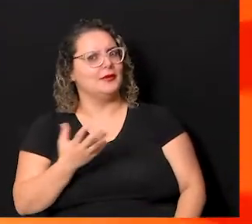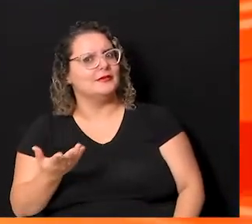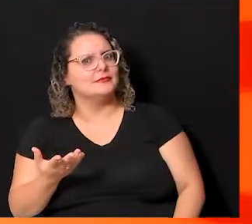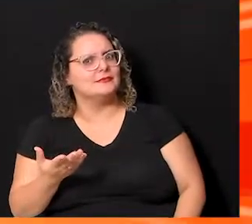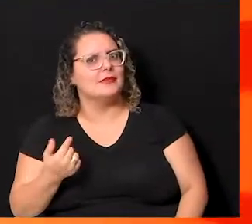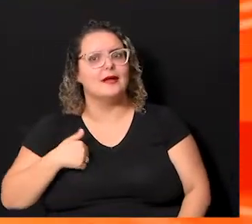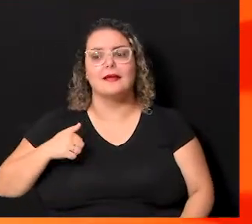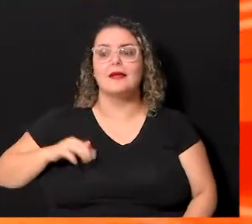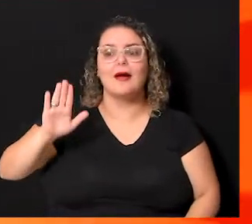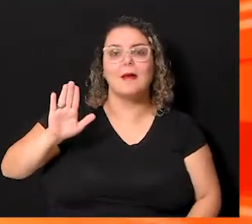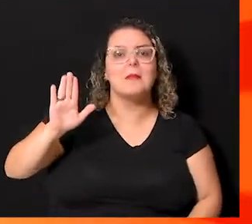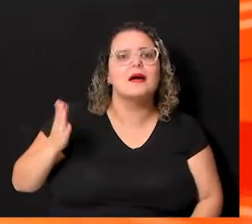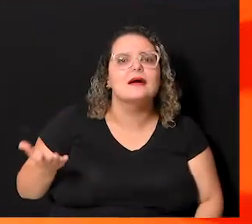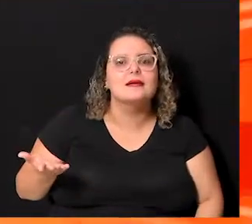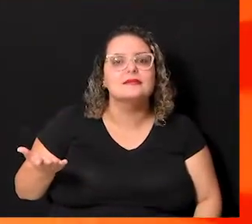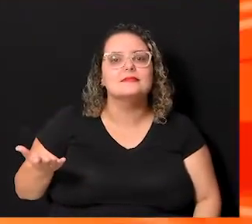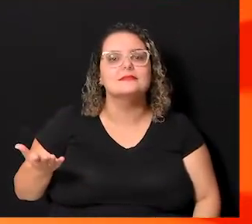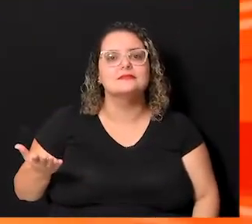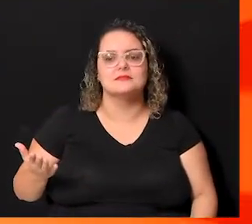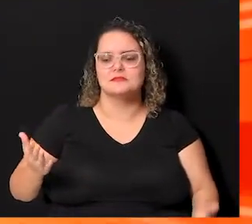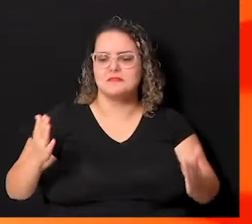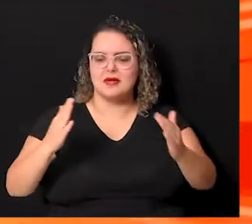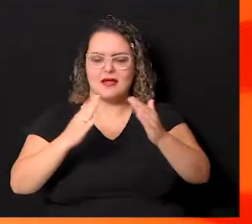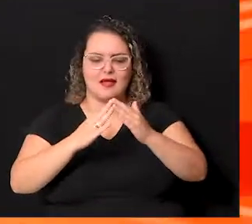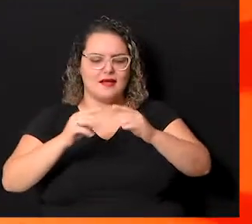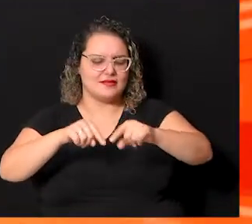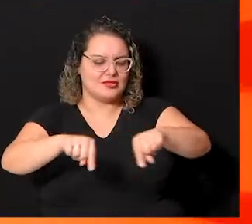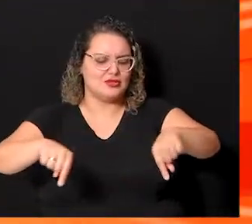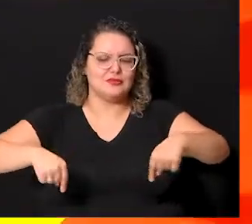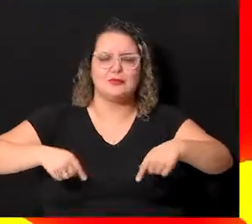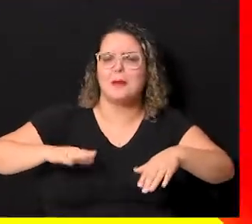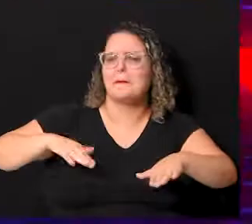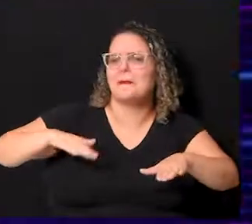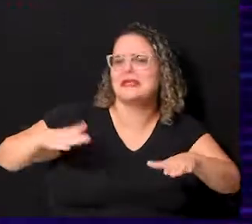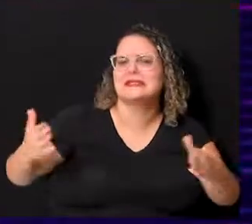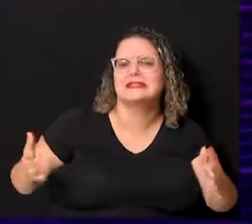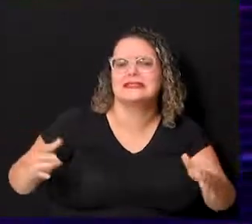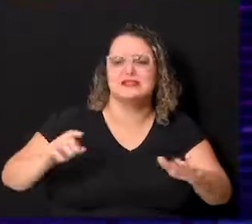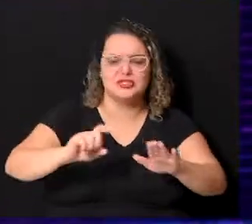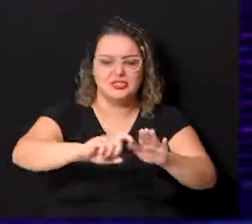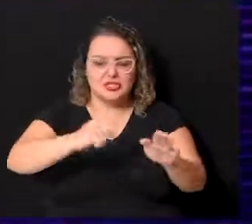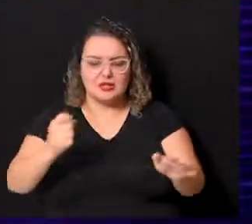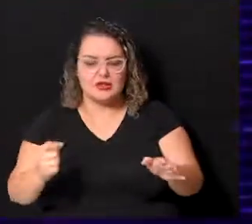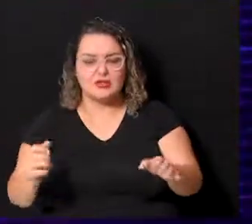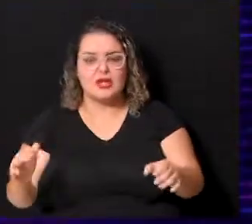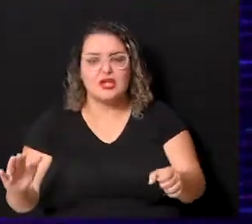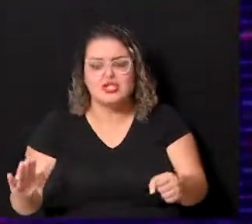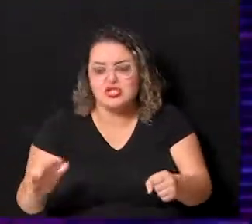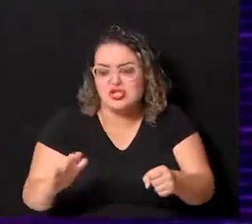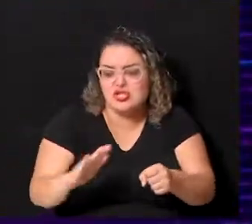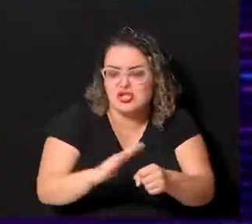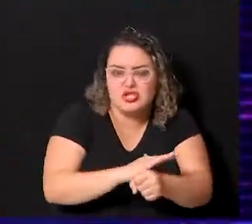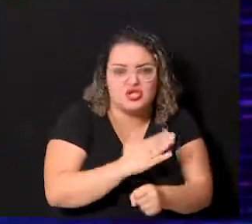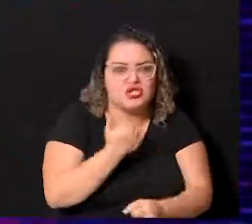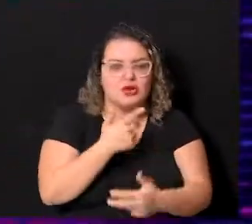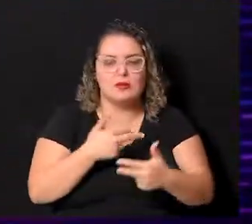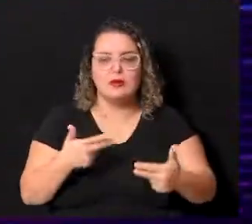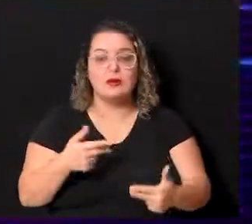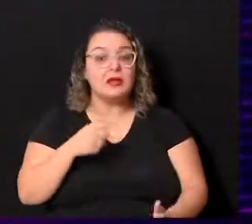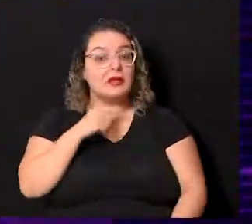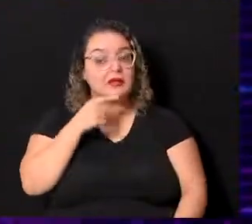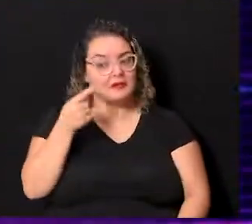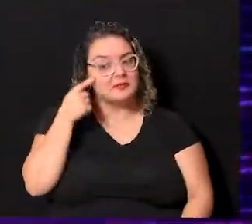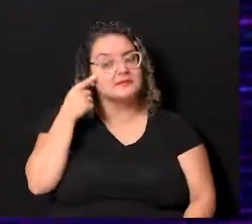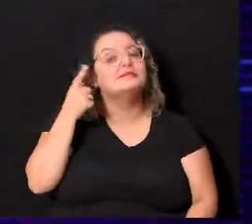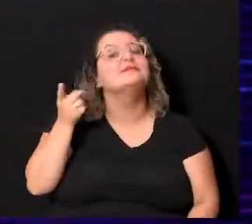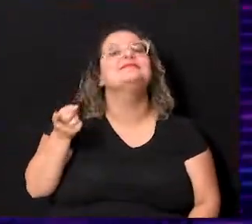que é meu candidato? Quando eu falo que a casa tem uma piscina olímpica, então as pessoas, geladeira cheia, piscina olímpica, eu quero. Ninguém pensou